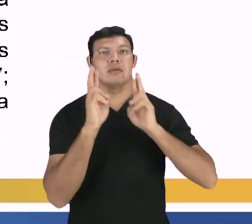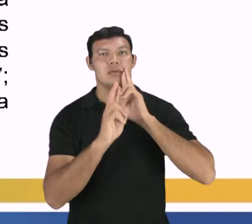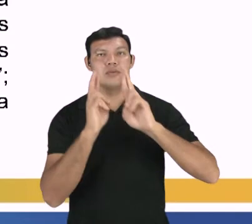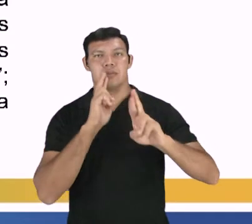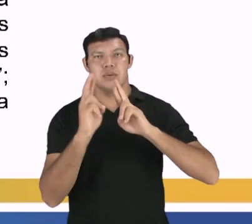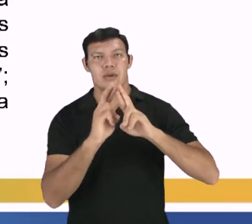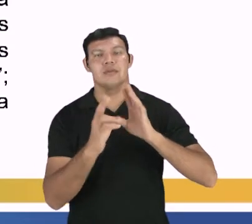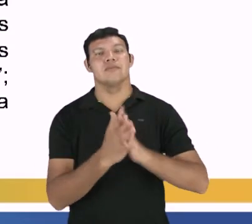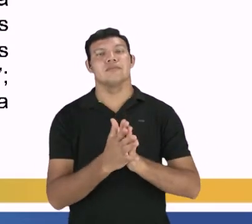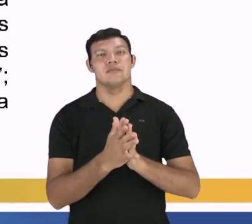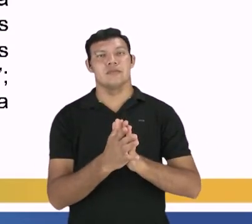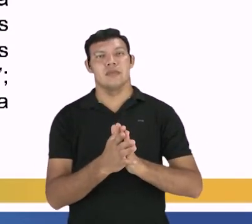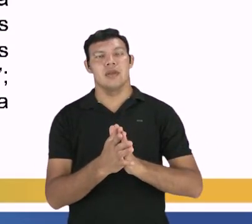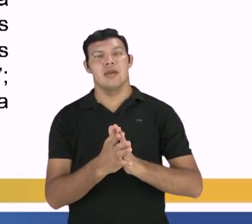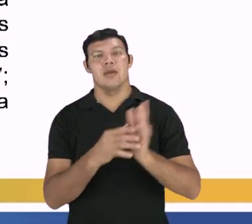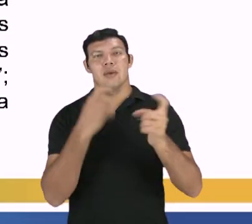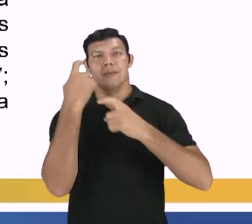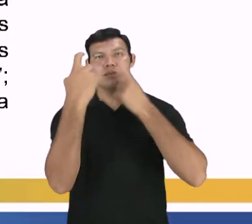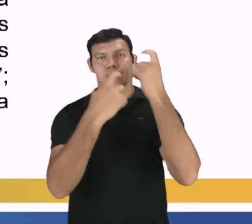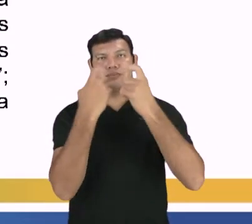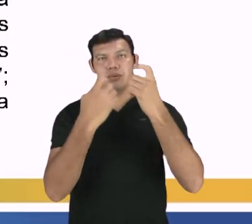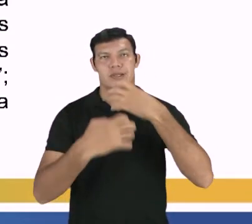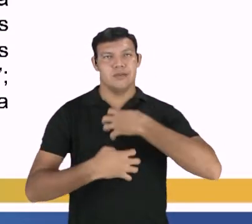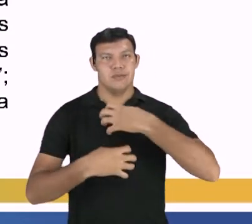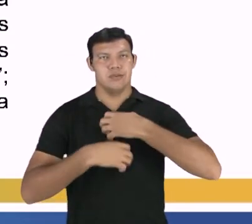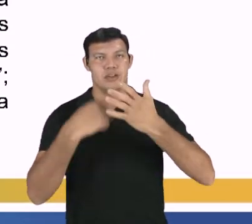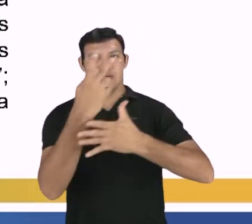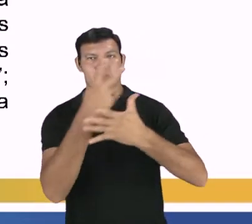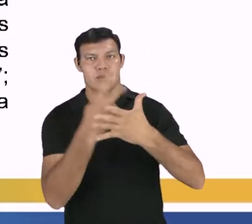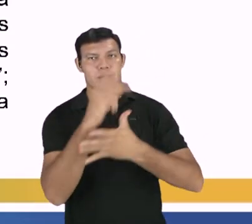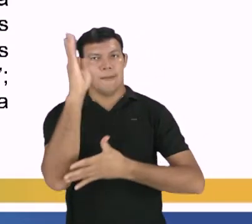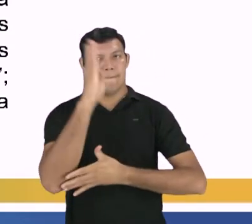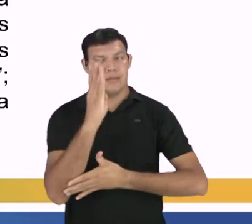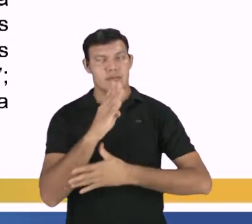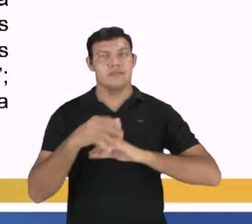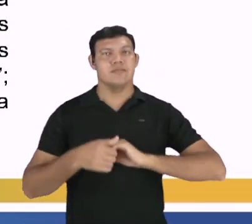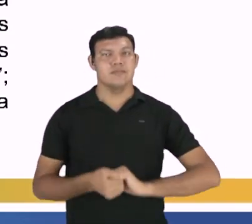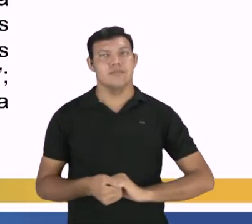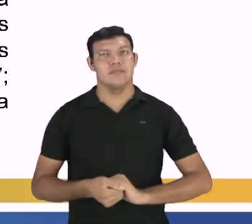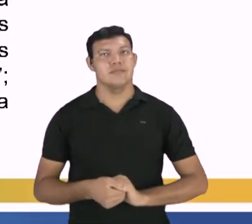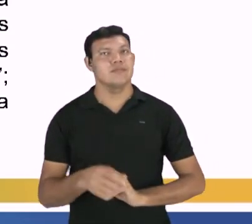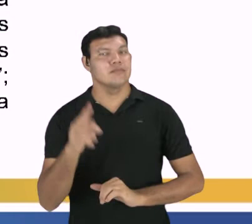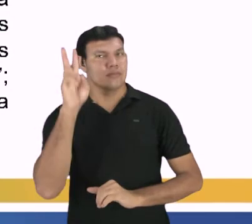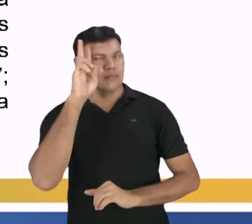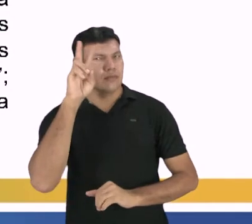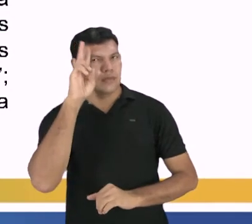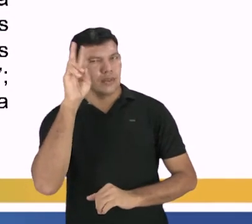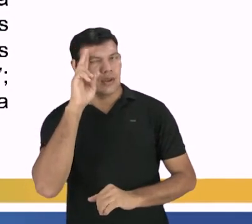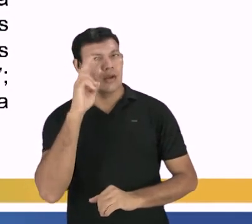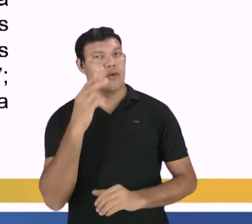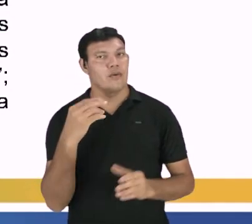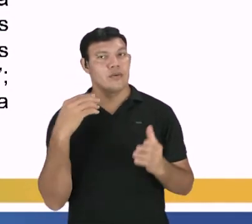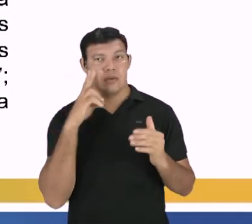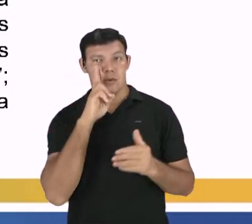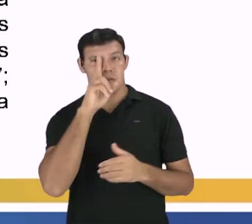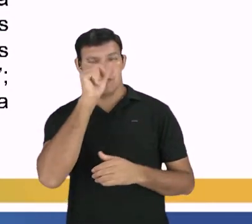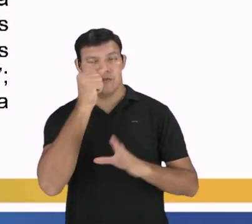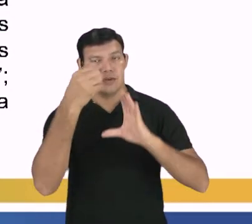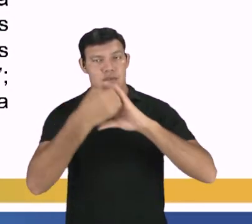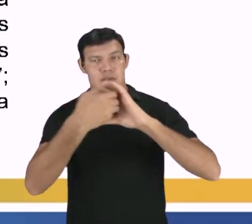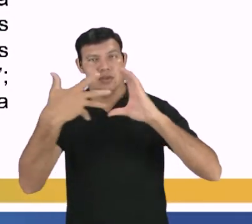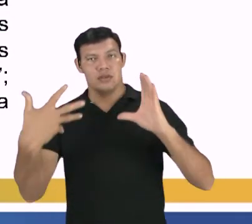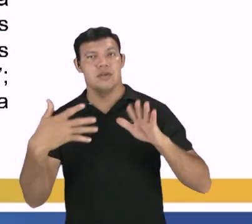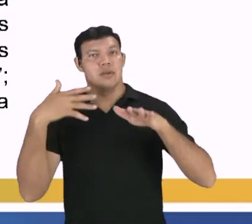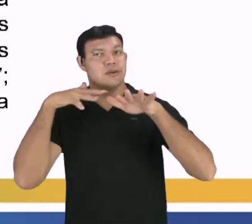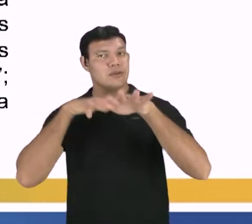Lembra, né, que a forma, como eram compostos ali os poemas, né, a poesia, é forte característica desse movimento. Aí, então